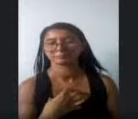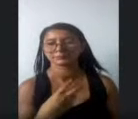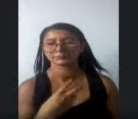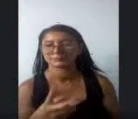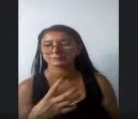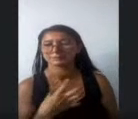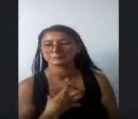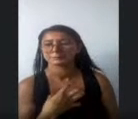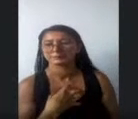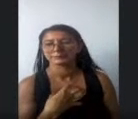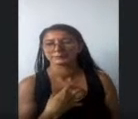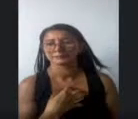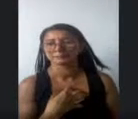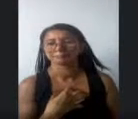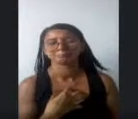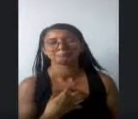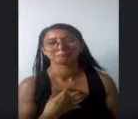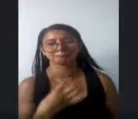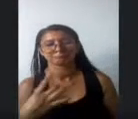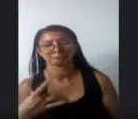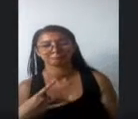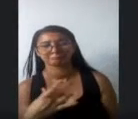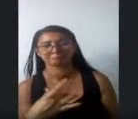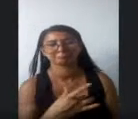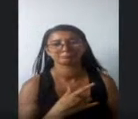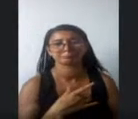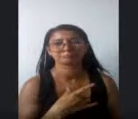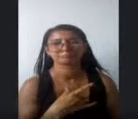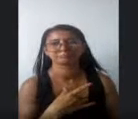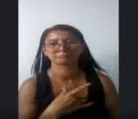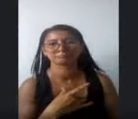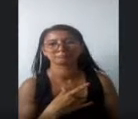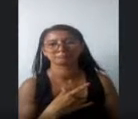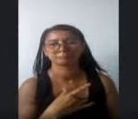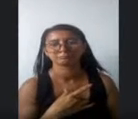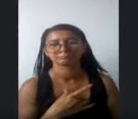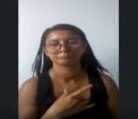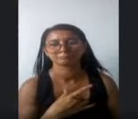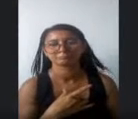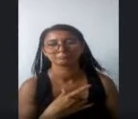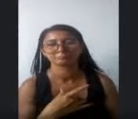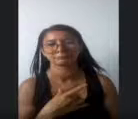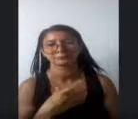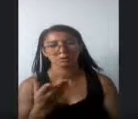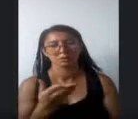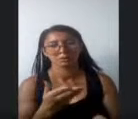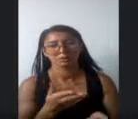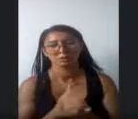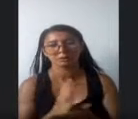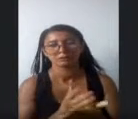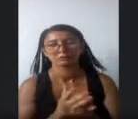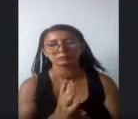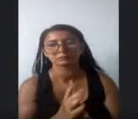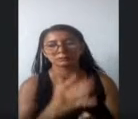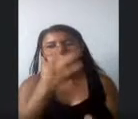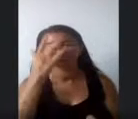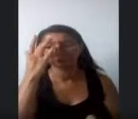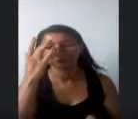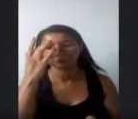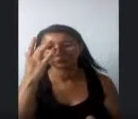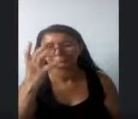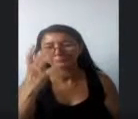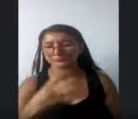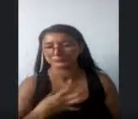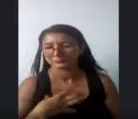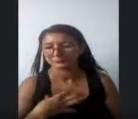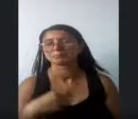contemplados quanto à saúde, e fez com que alguns até verbalizassem que iriam procurar o serviço para